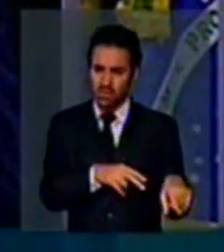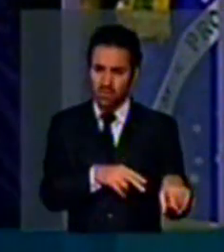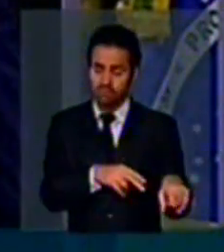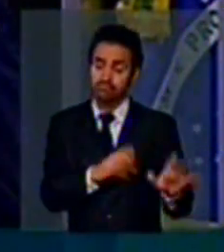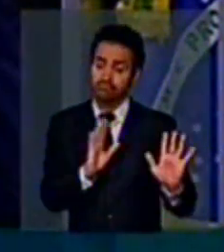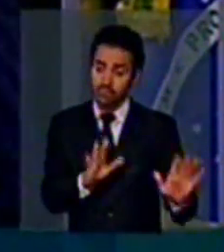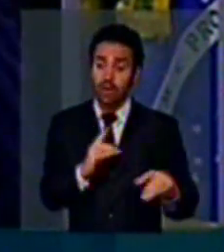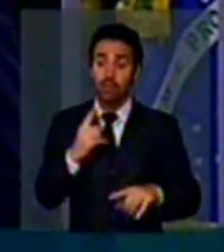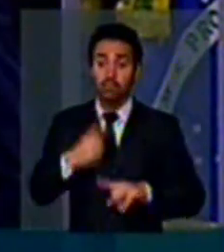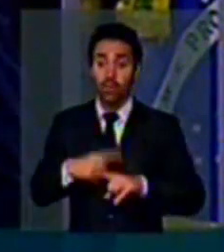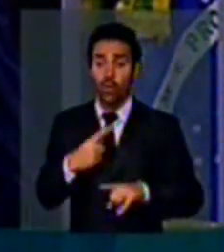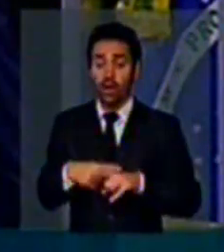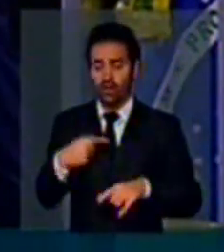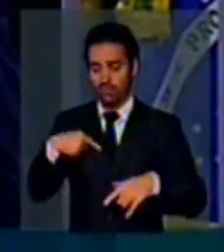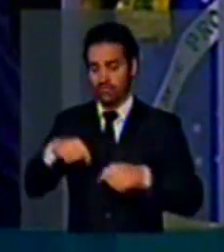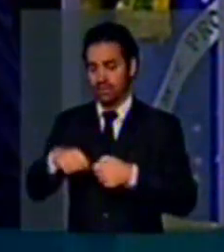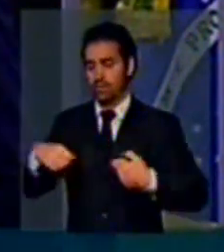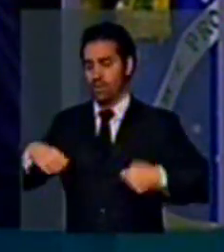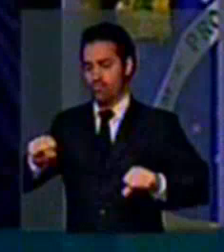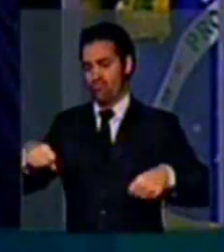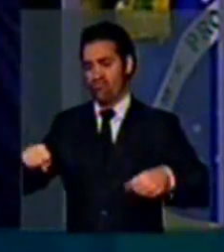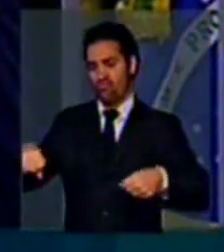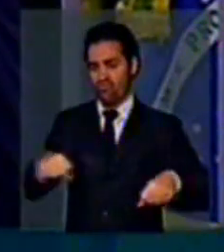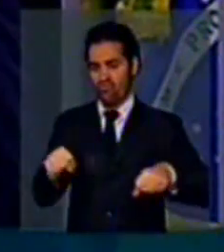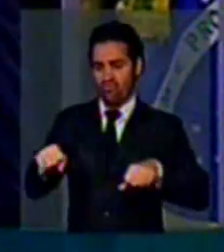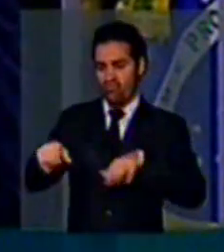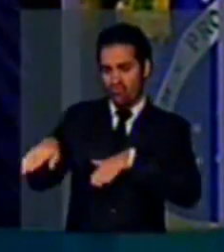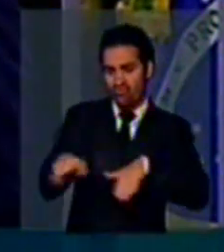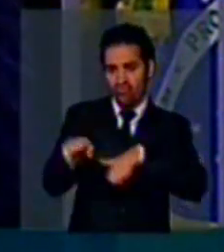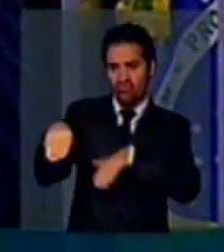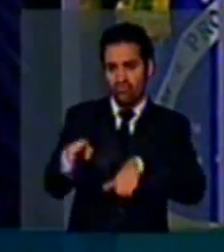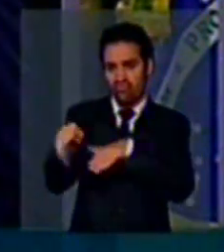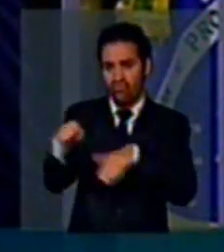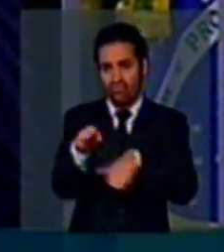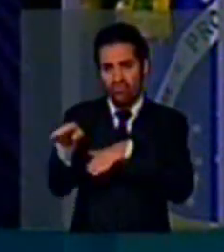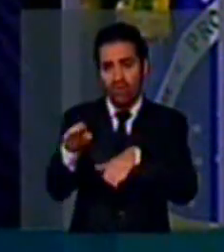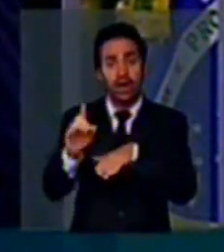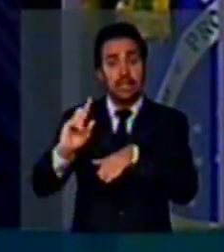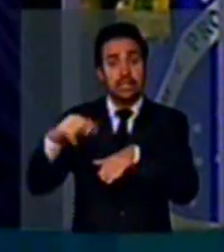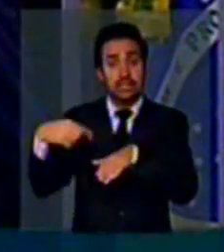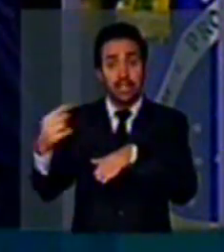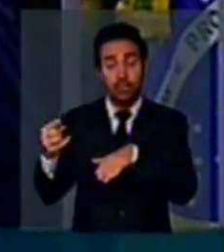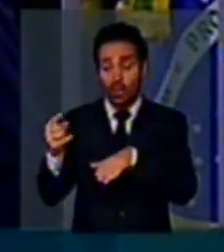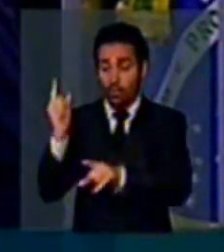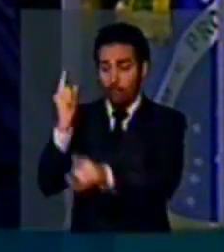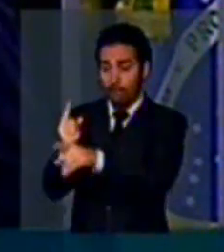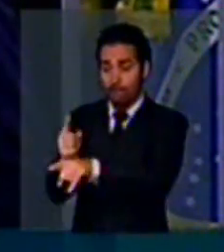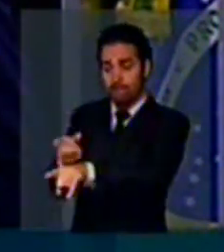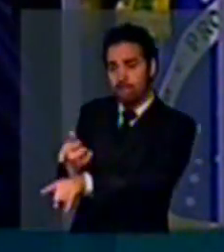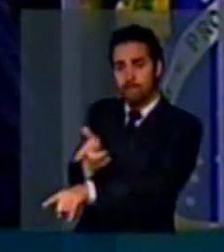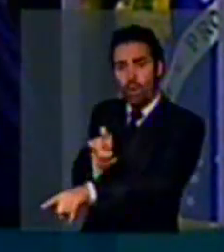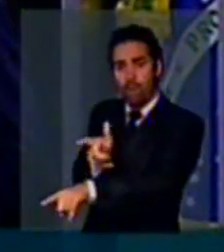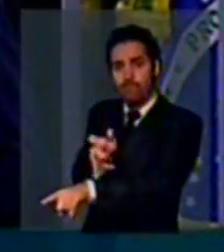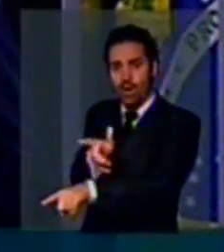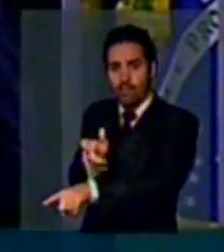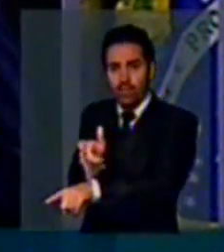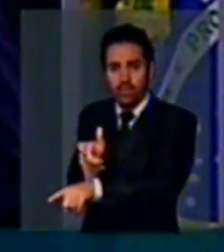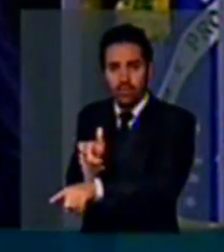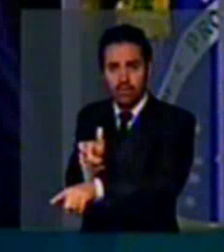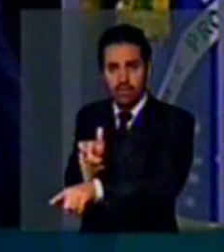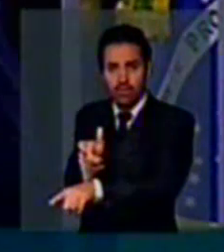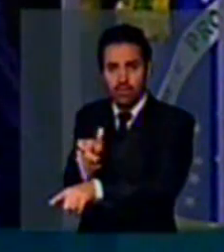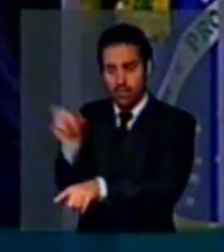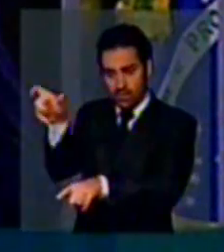numa perseguição, conseguir balear dois menores marginais, que, segundo o relato da própria vítima